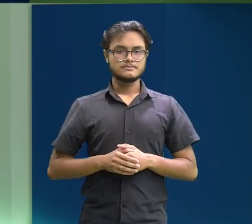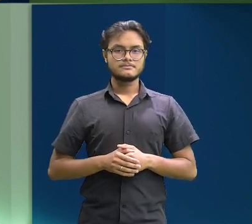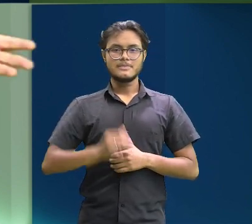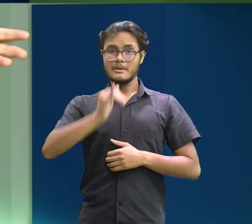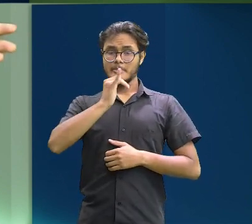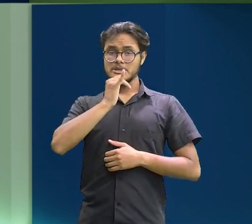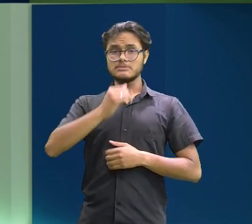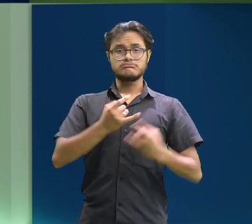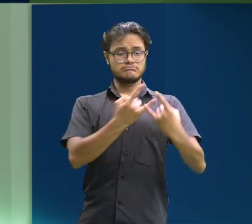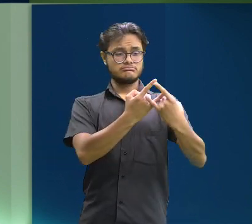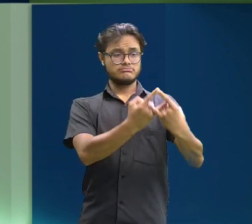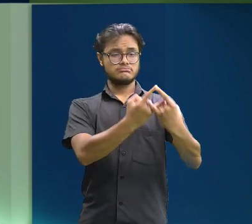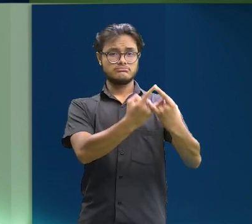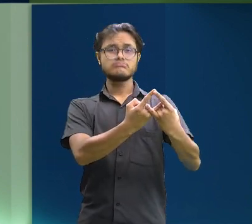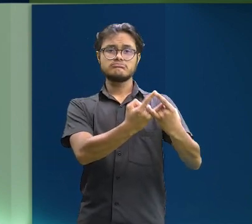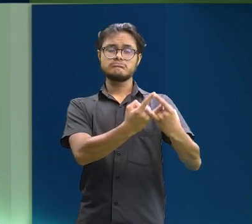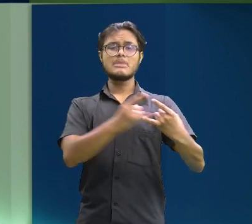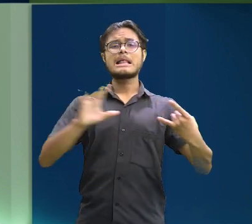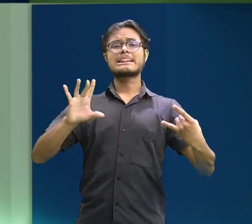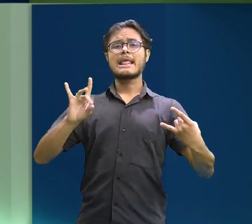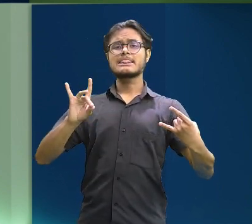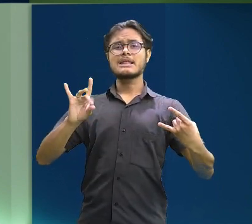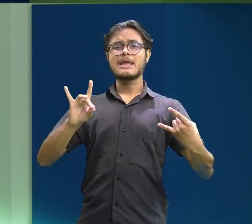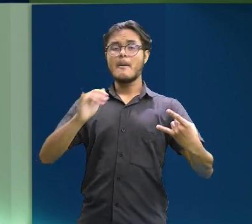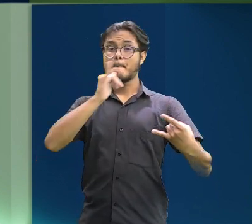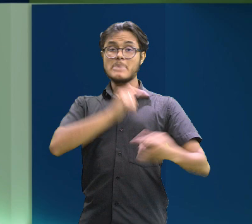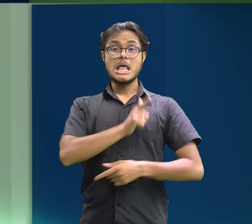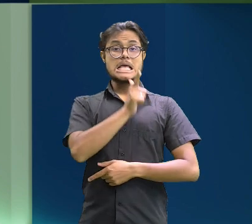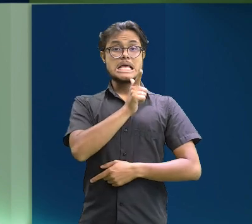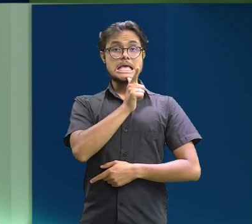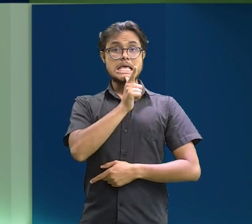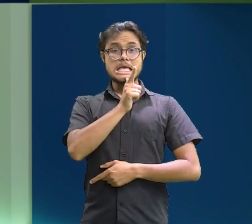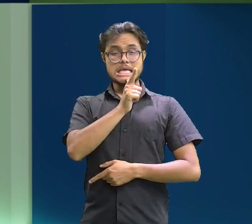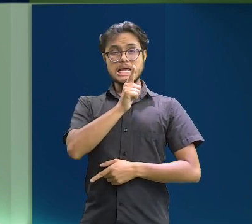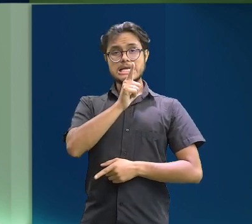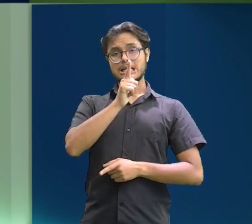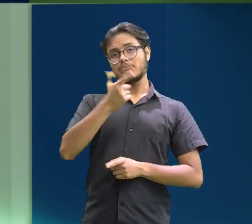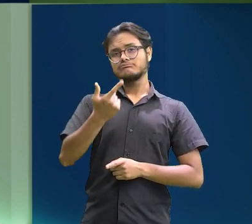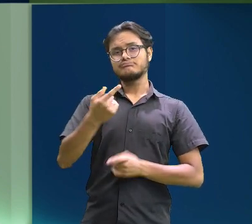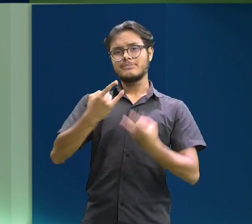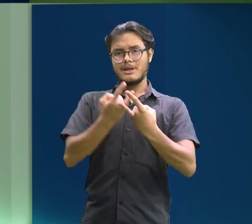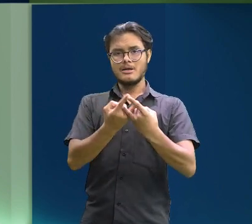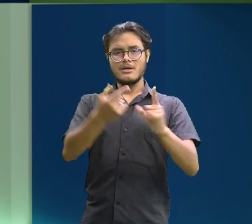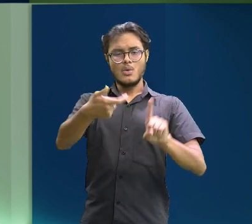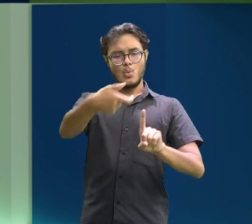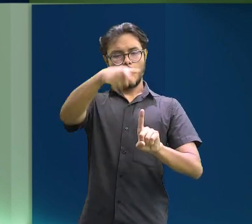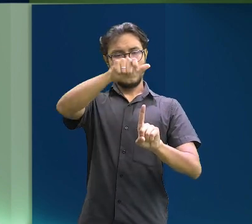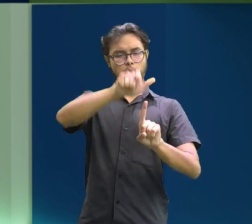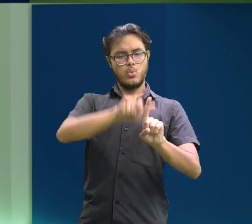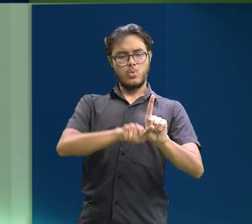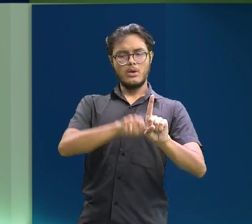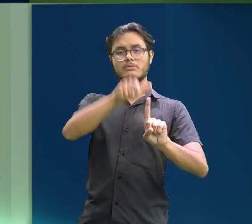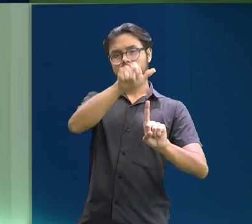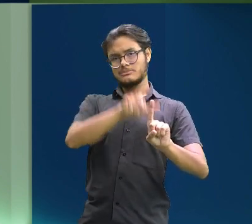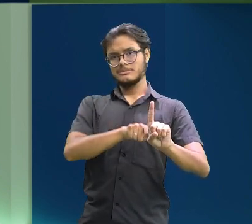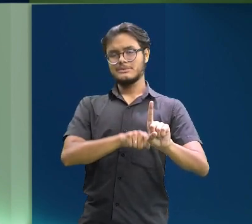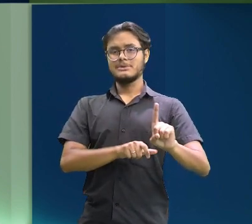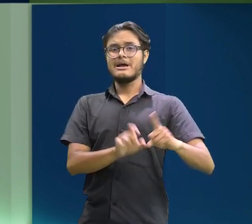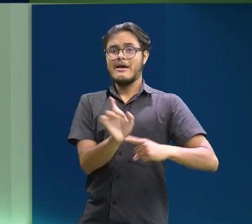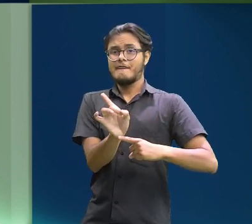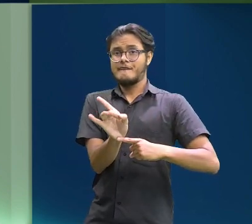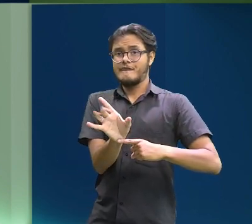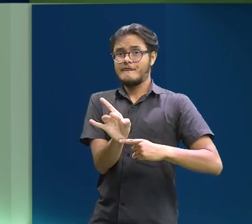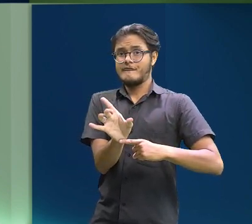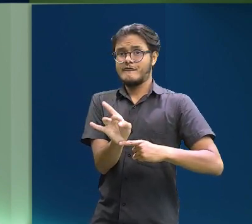de borracha que recobre o pênis durante a relação sexual, impedindo o contato do sêmen com a